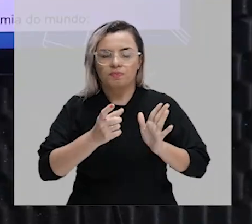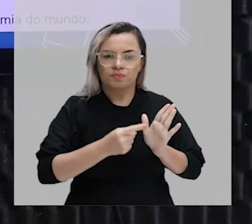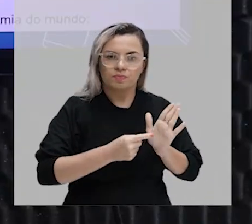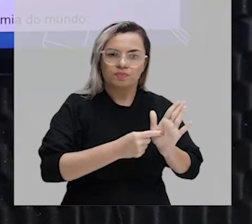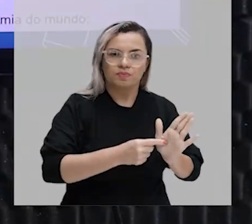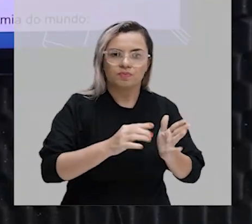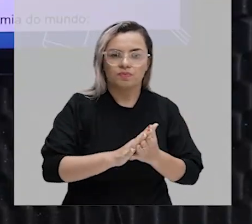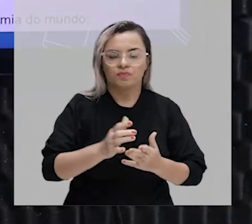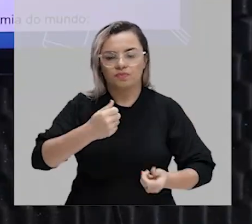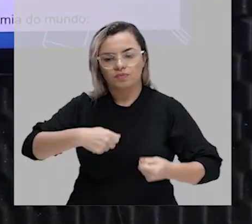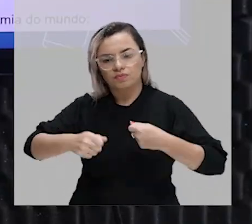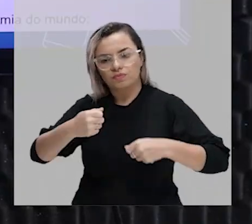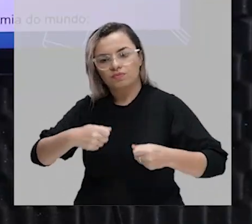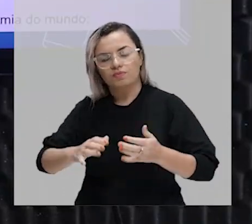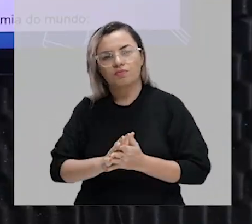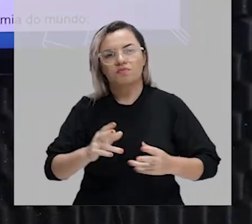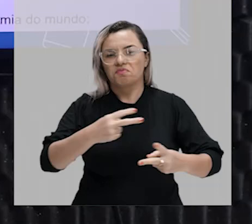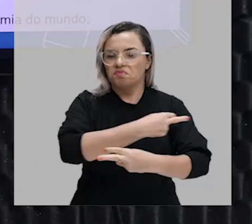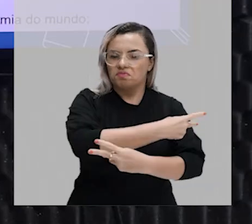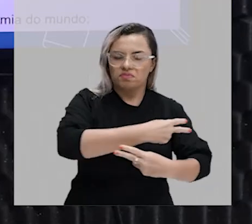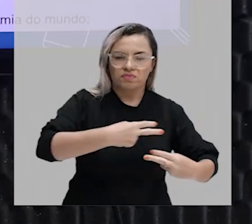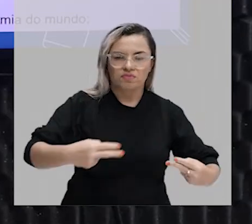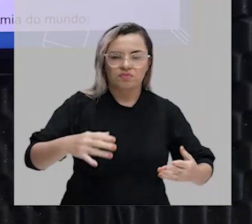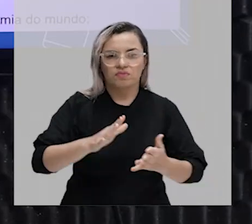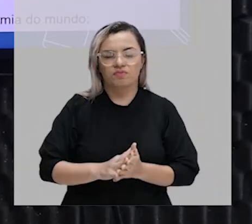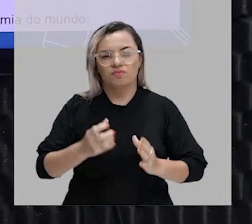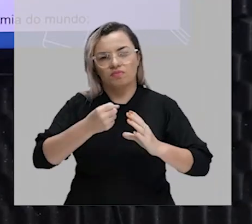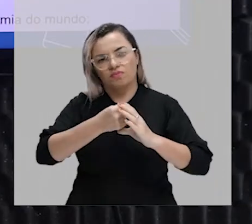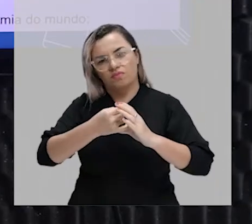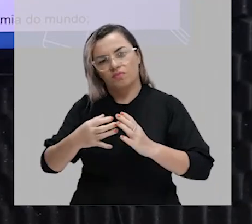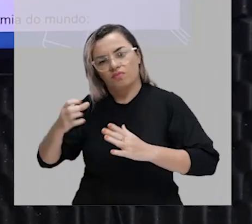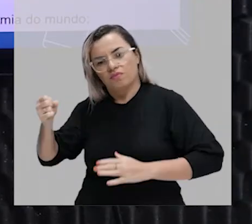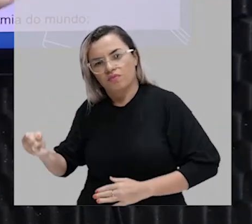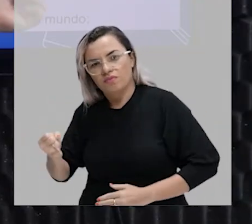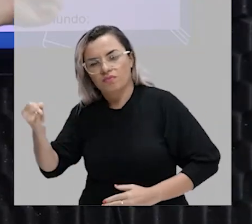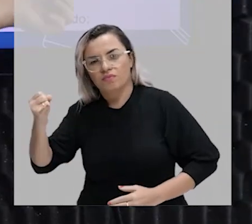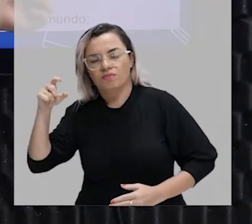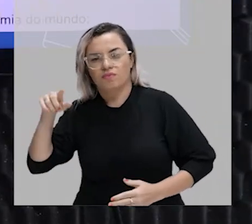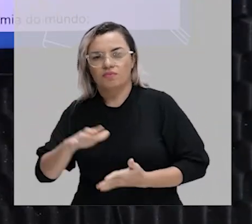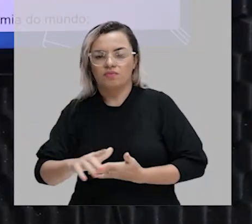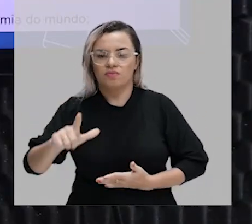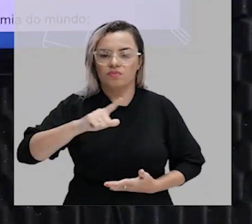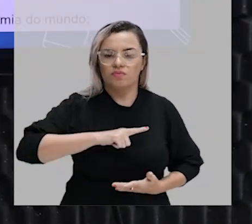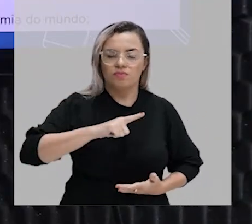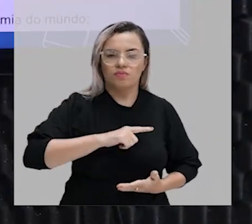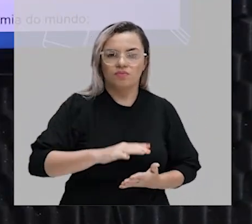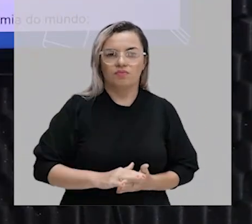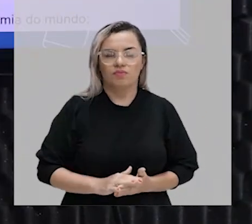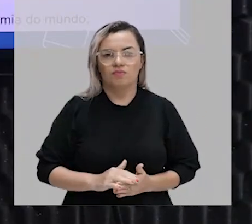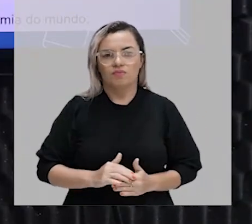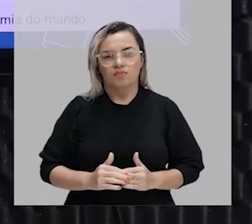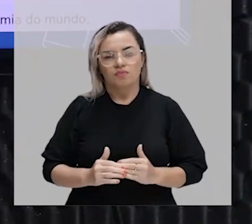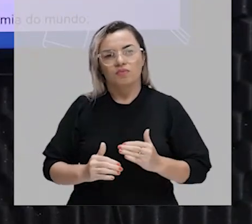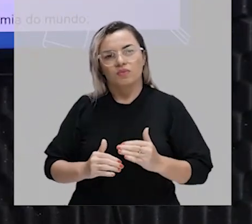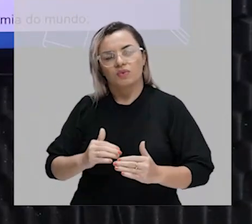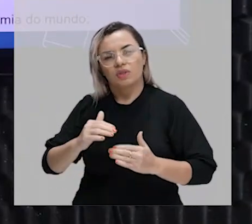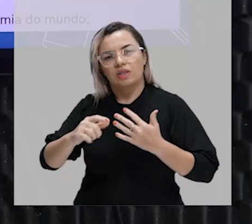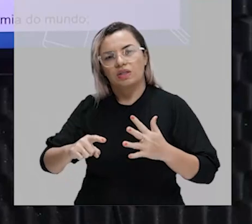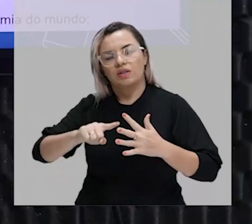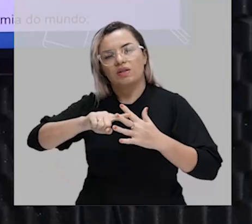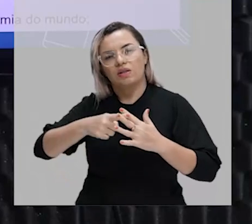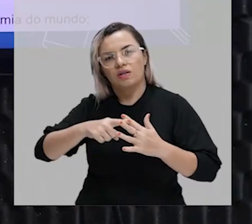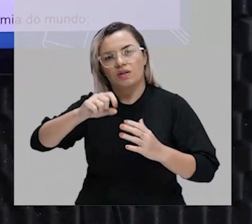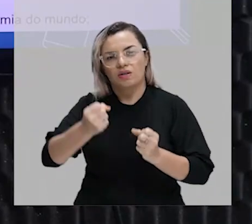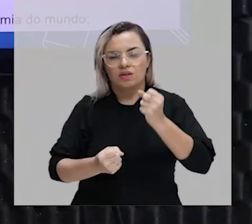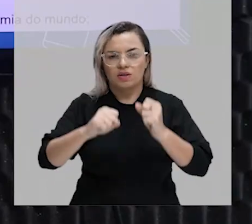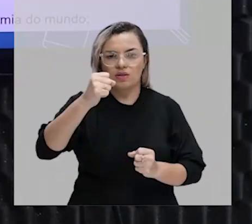uma economia extremamente diversificada. Uma característica muito importante é que ele vai ter um alto grau de mecanização nas suas atividades